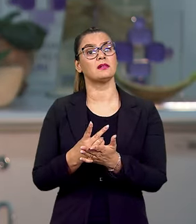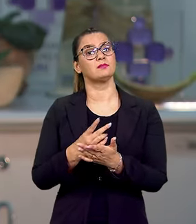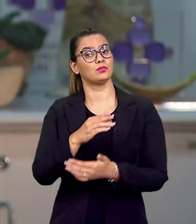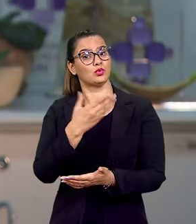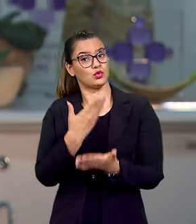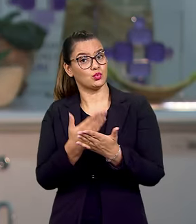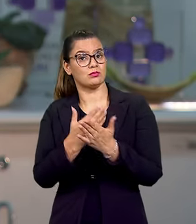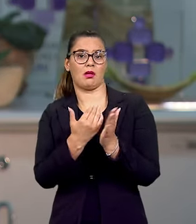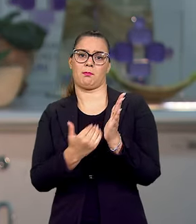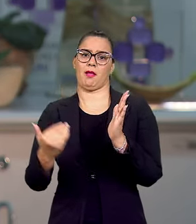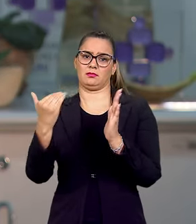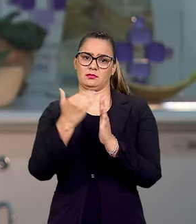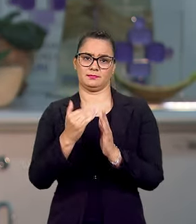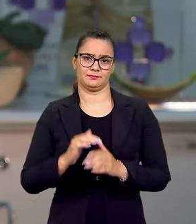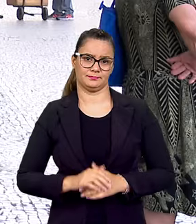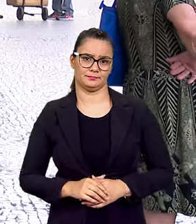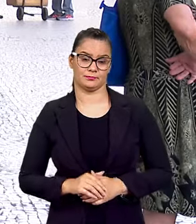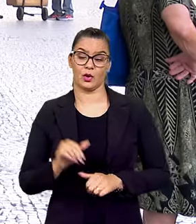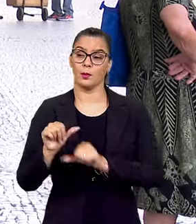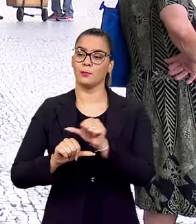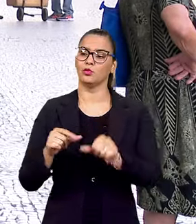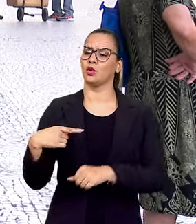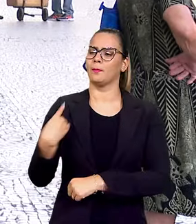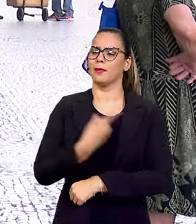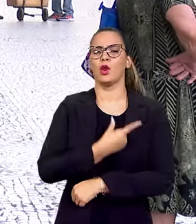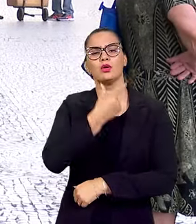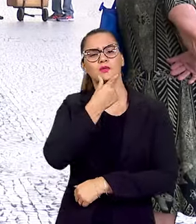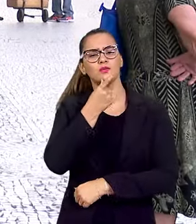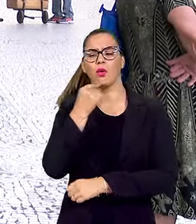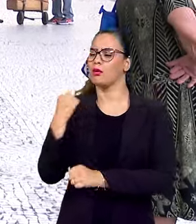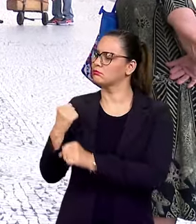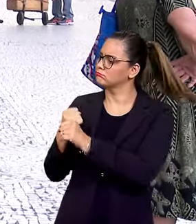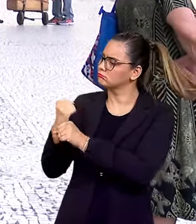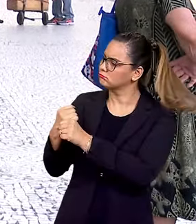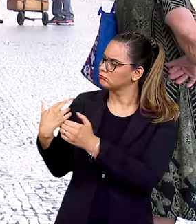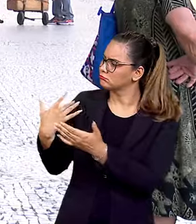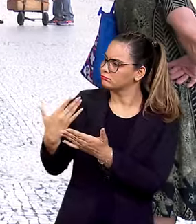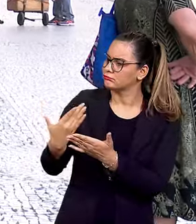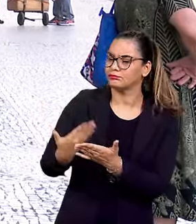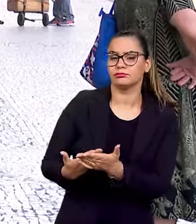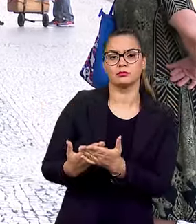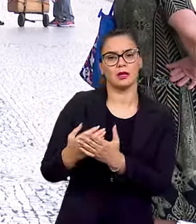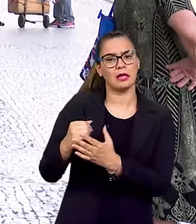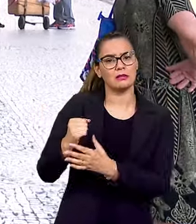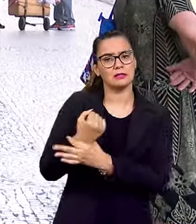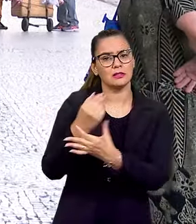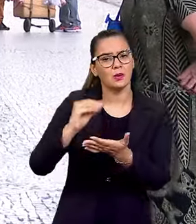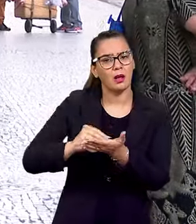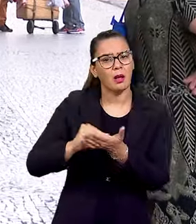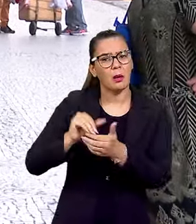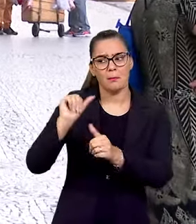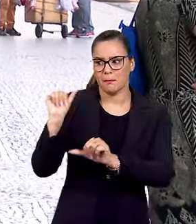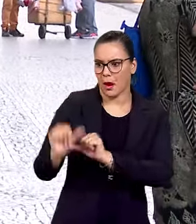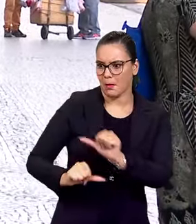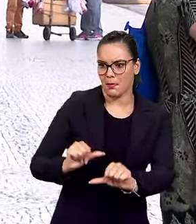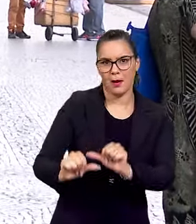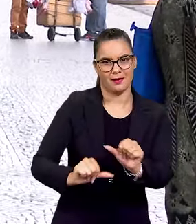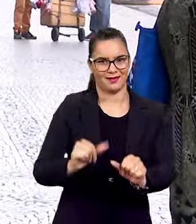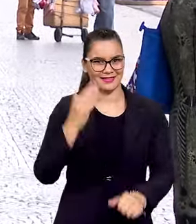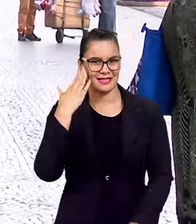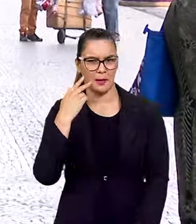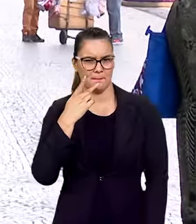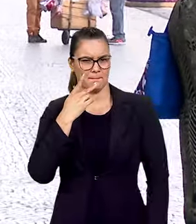gente tendo mais escolaridade que os homens. O que mudou para nós, homens, nas últimas décadas? A insegurança por um mundo que não para de